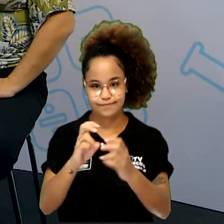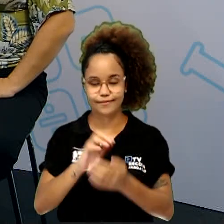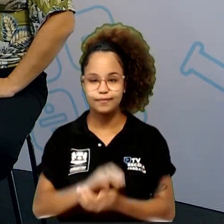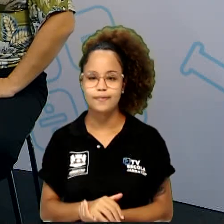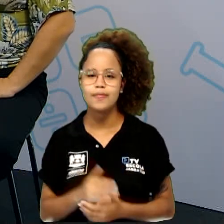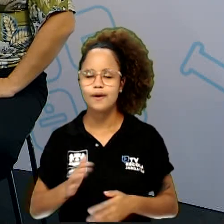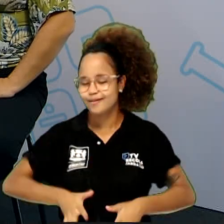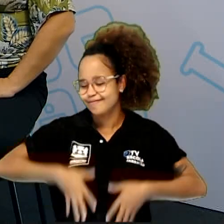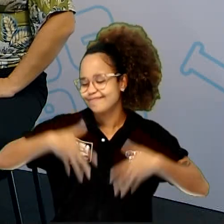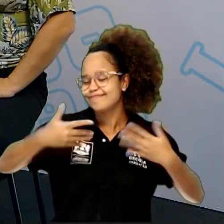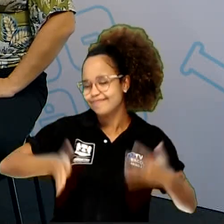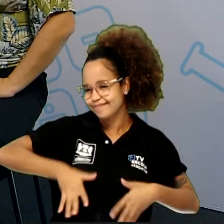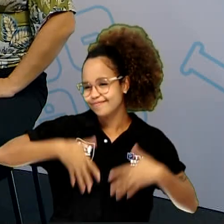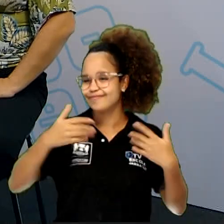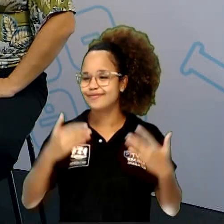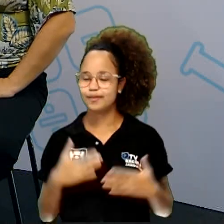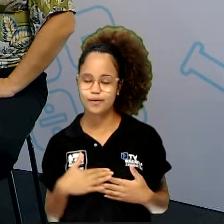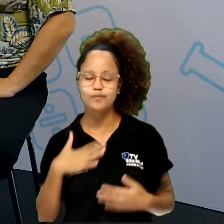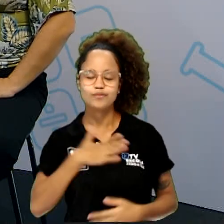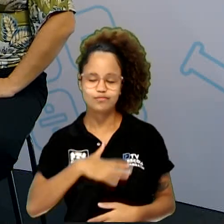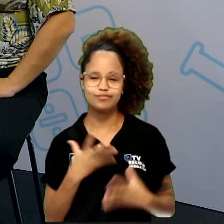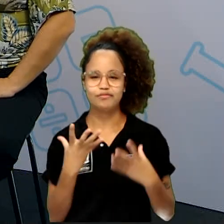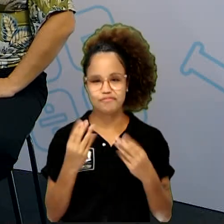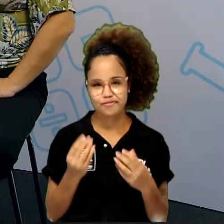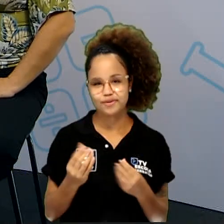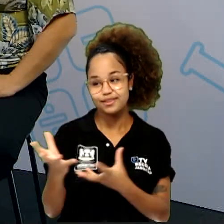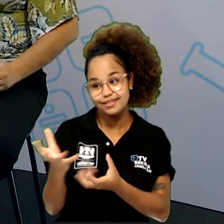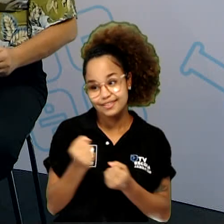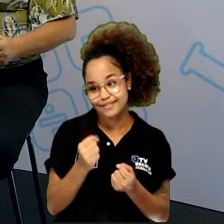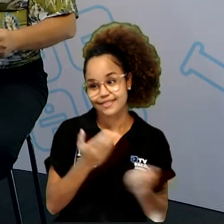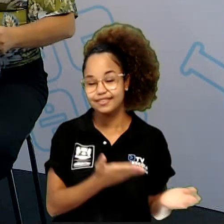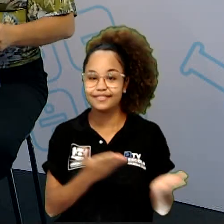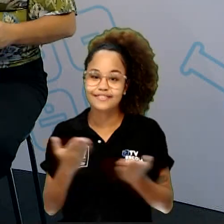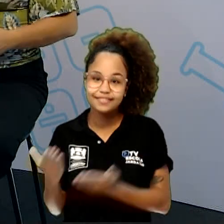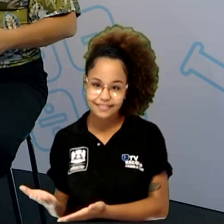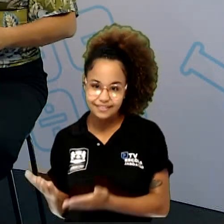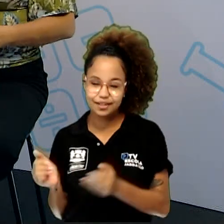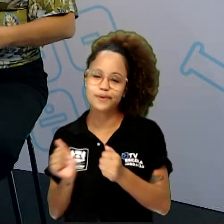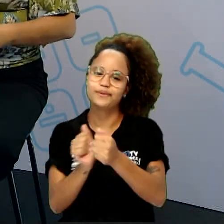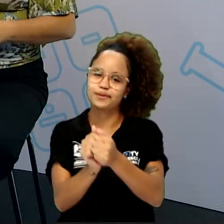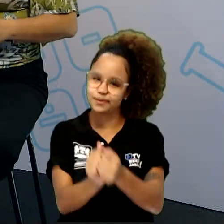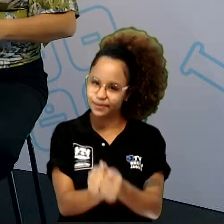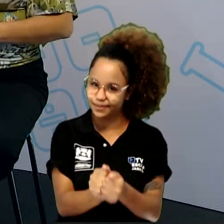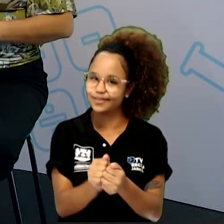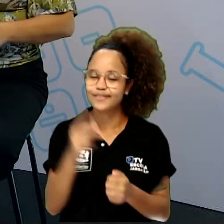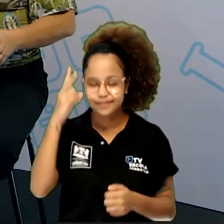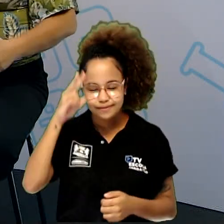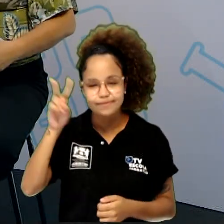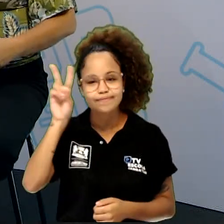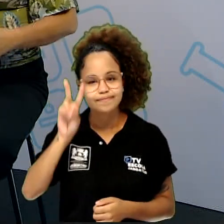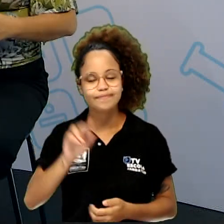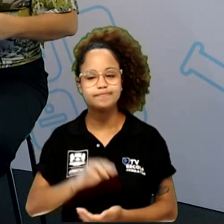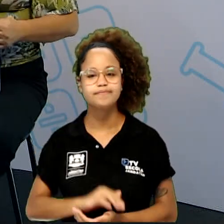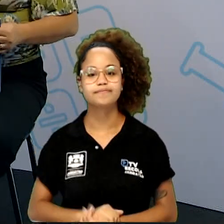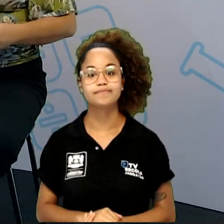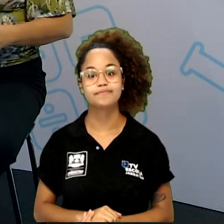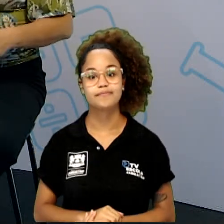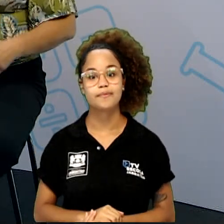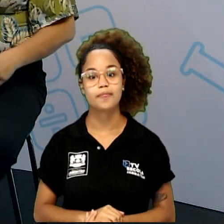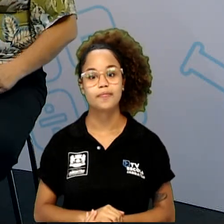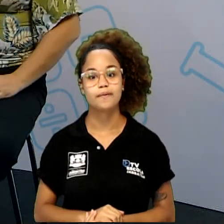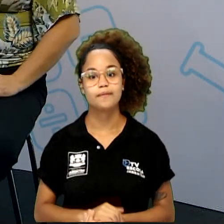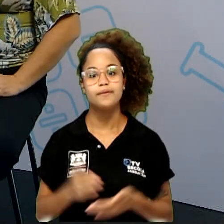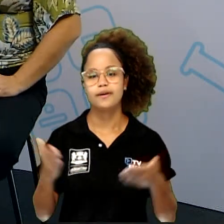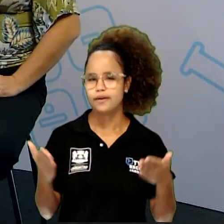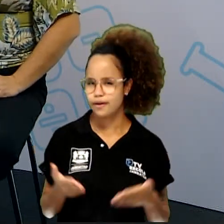é um prazer muito grande, uma honra estar recebendo esse convite, né, e poder estar aqui compartilhando essa história com vocês. Ah, e a gente